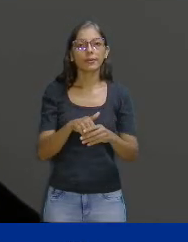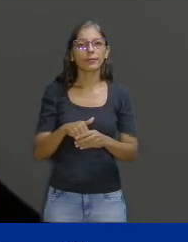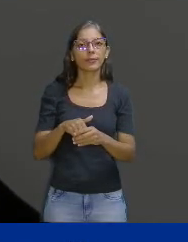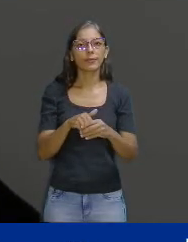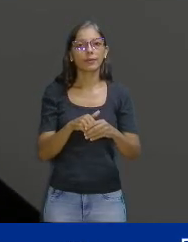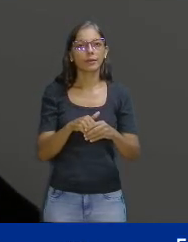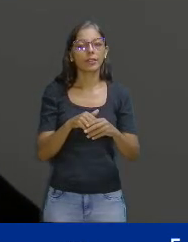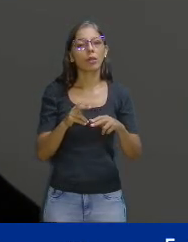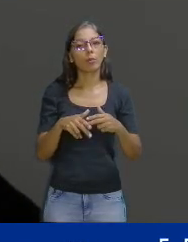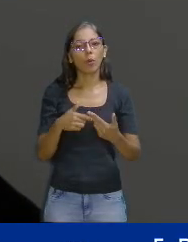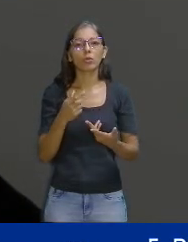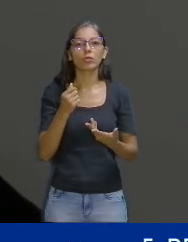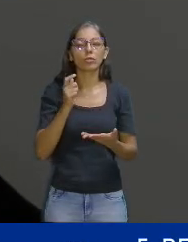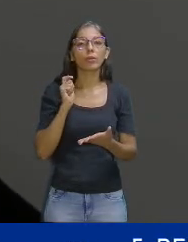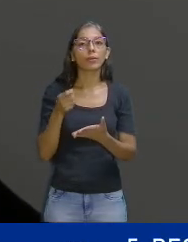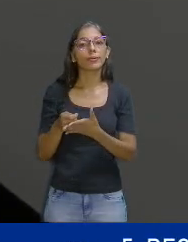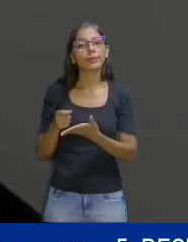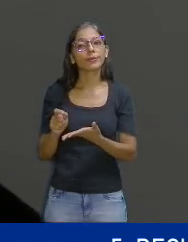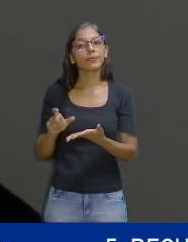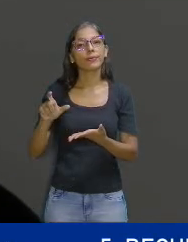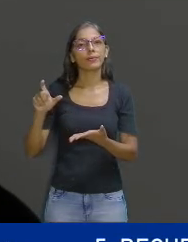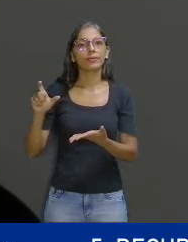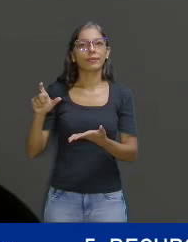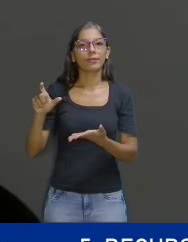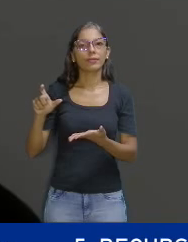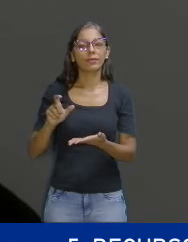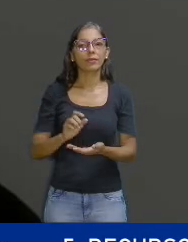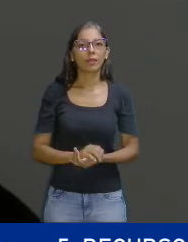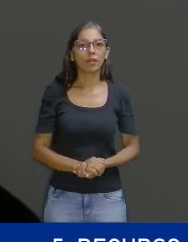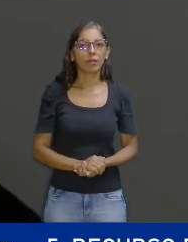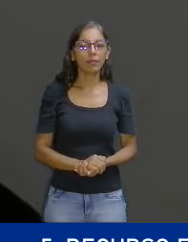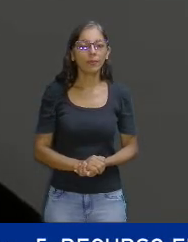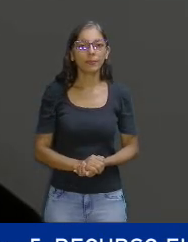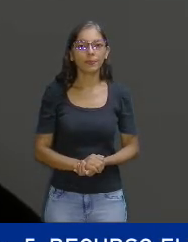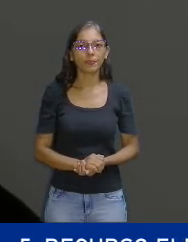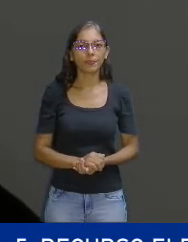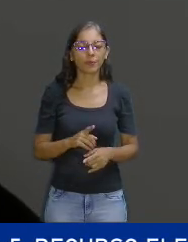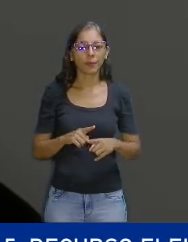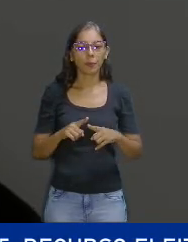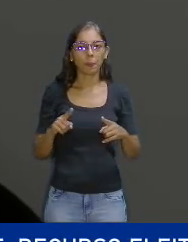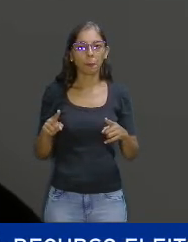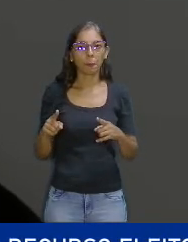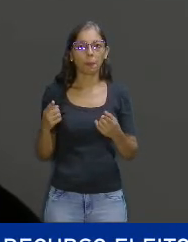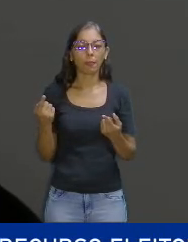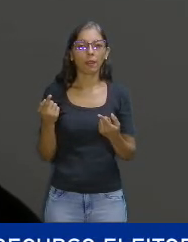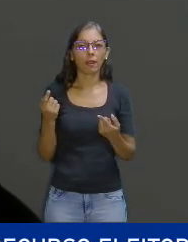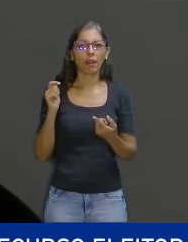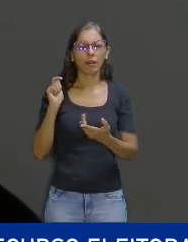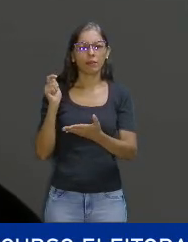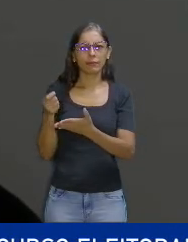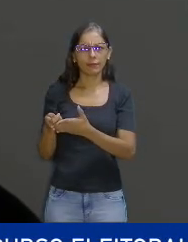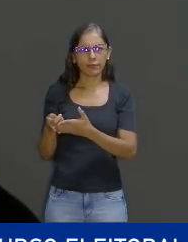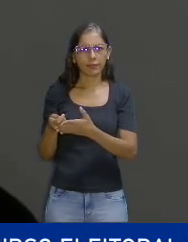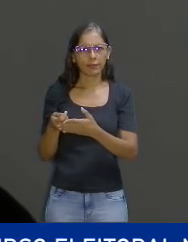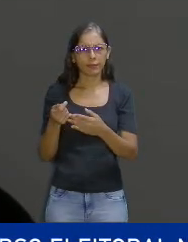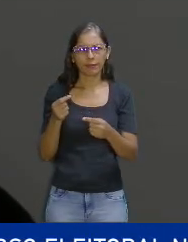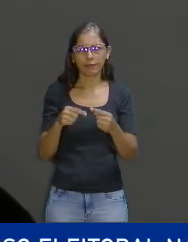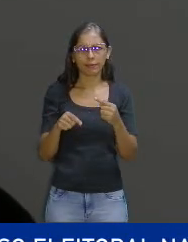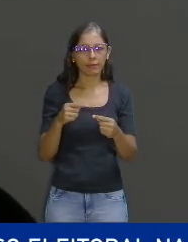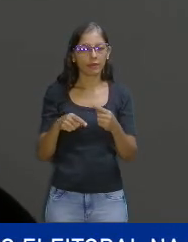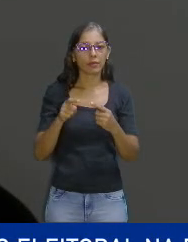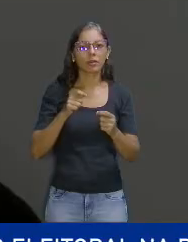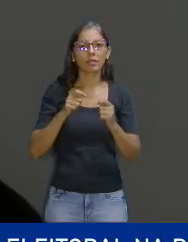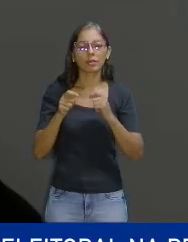que os assistentes. Não obstante, o valor pago não se mostra antieconômico ou infringe qualquer dos princípios do